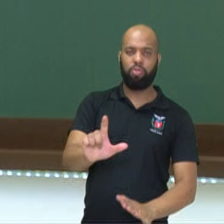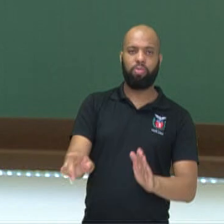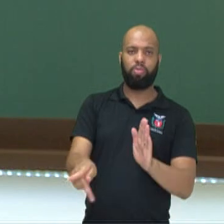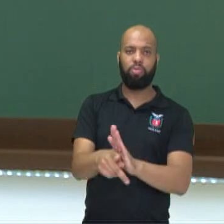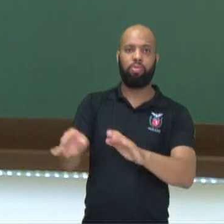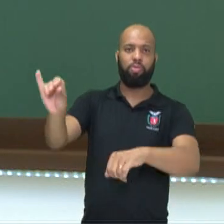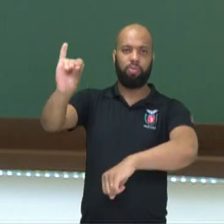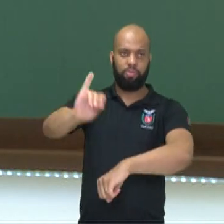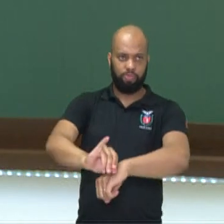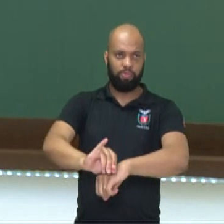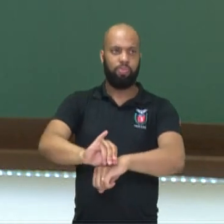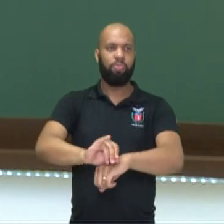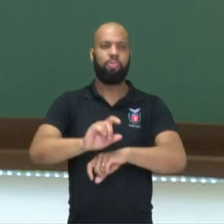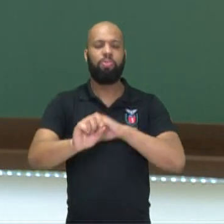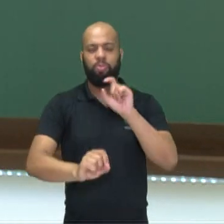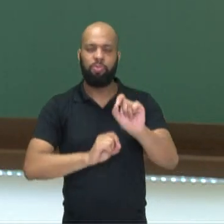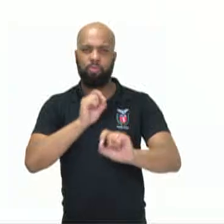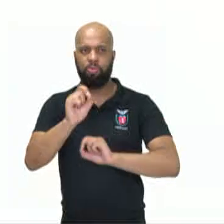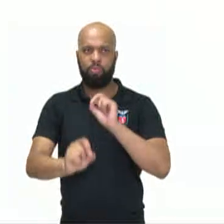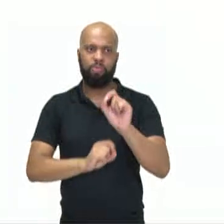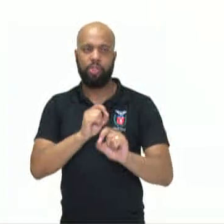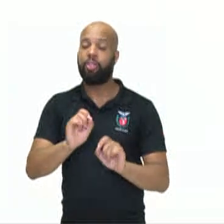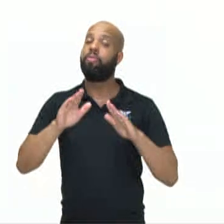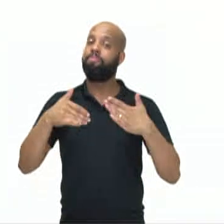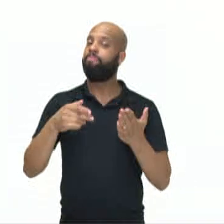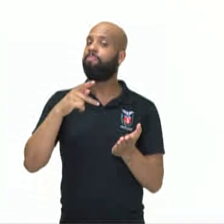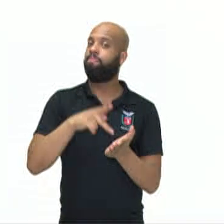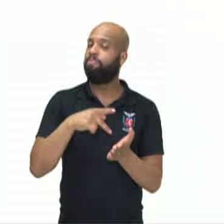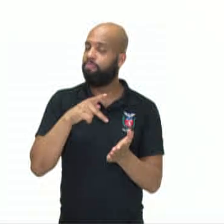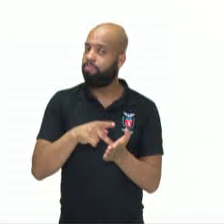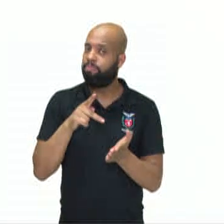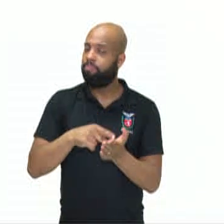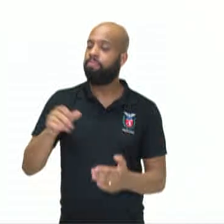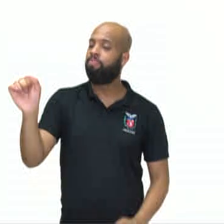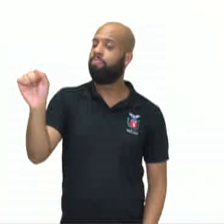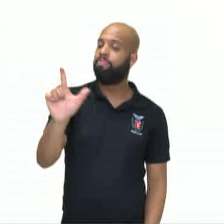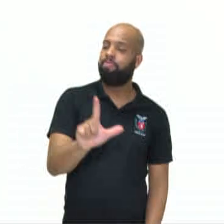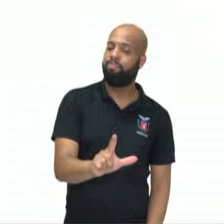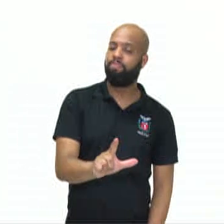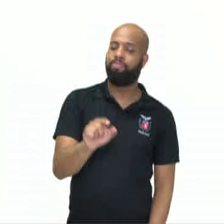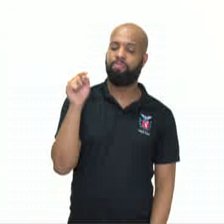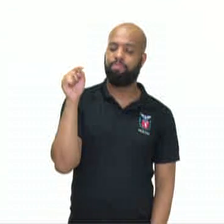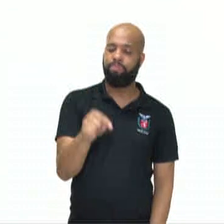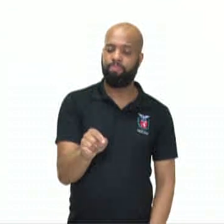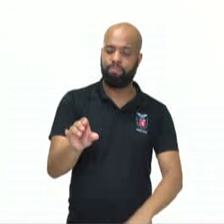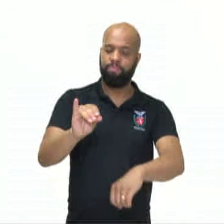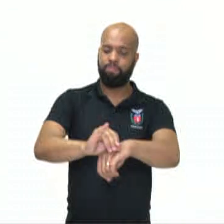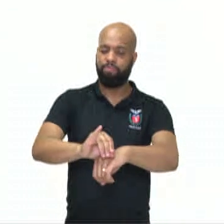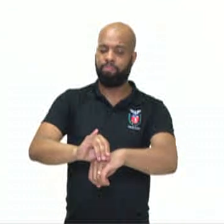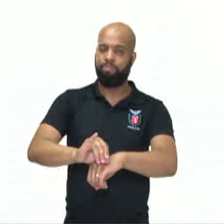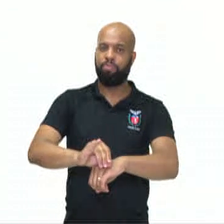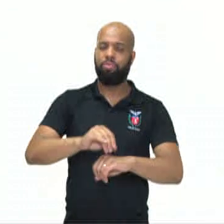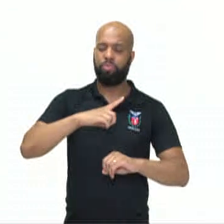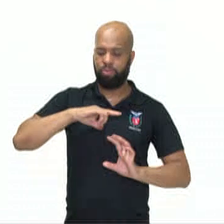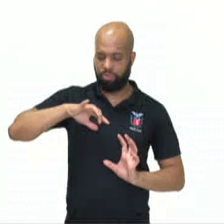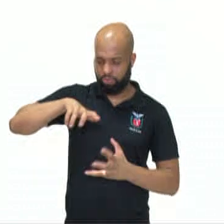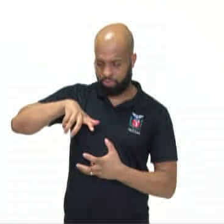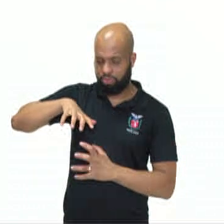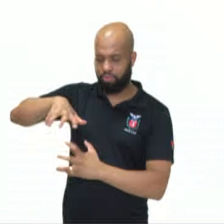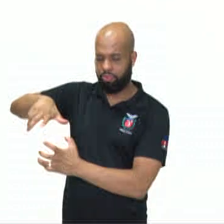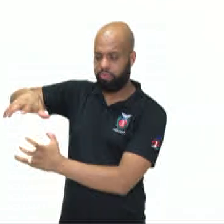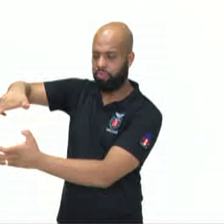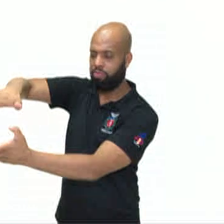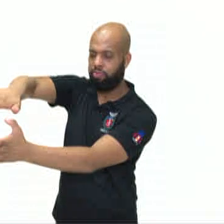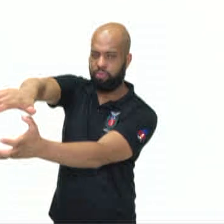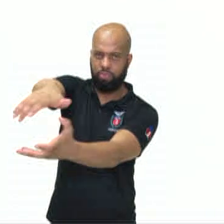heliocêntrico baseado na ideia de que, na verdade, o Sol é o centro do universo e ao seu redor se movem